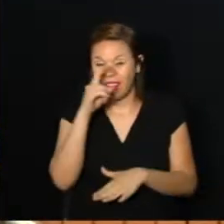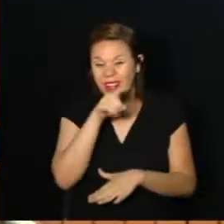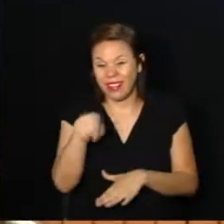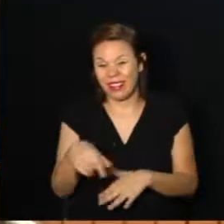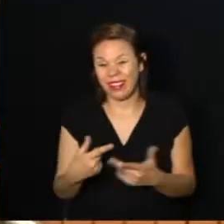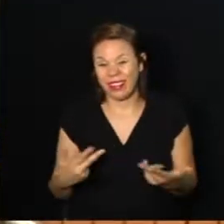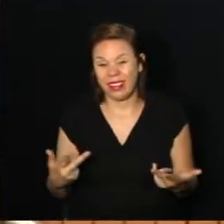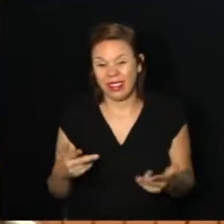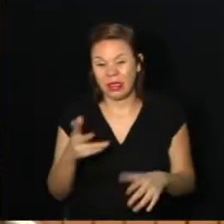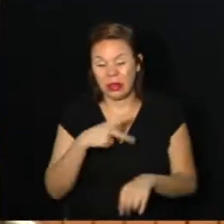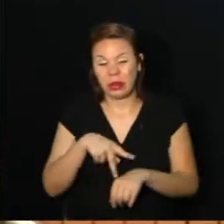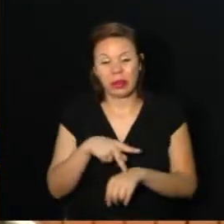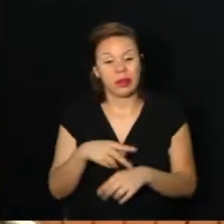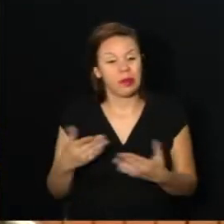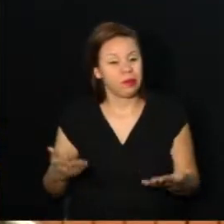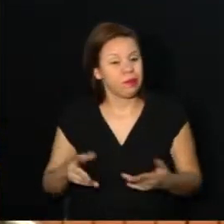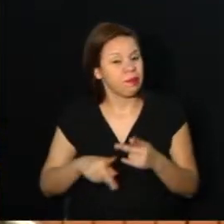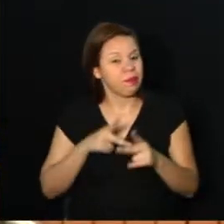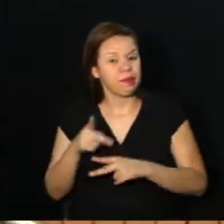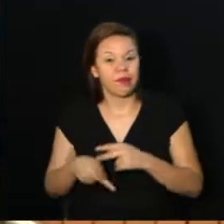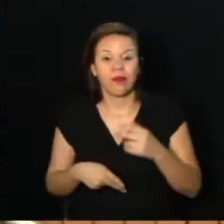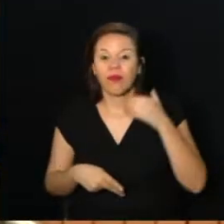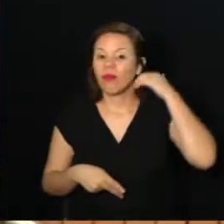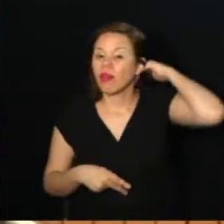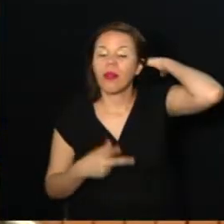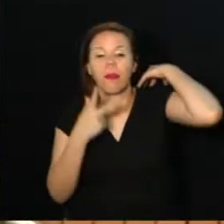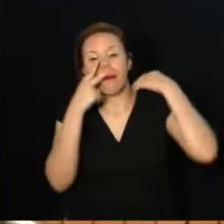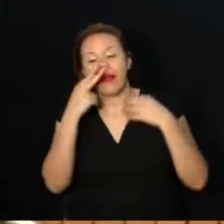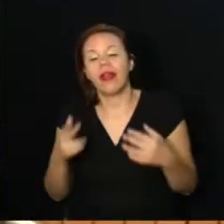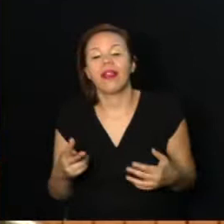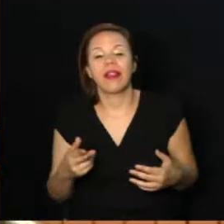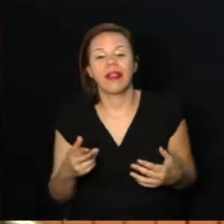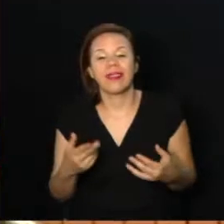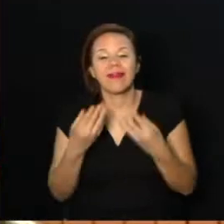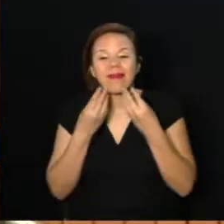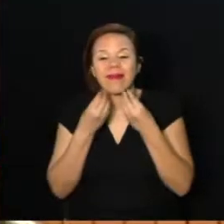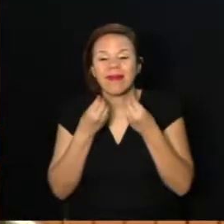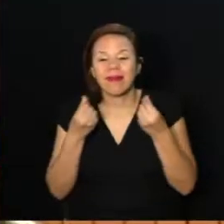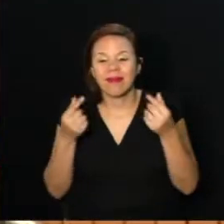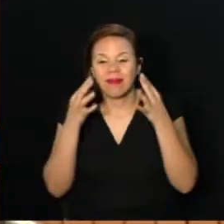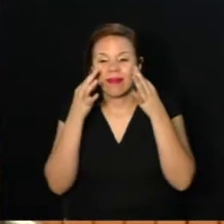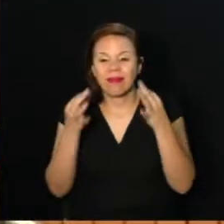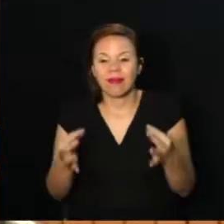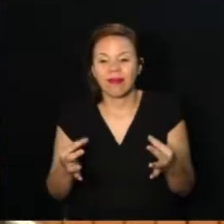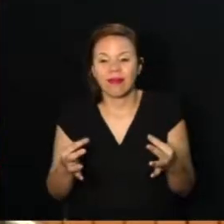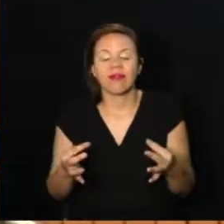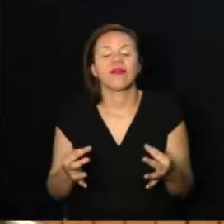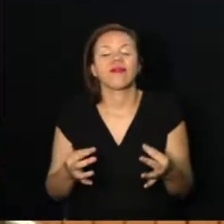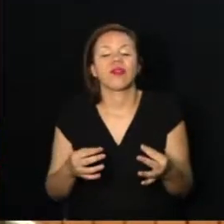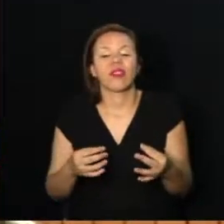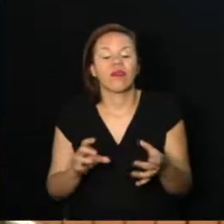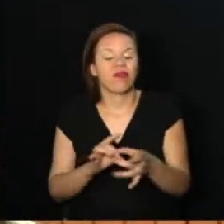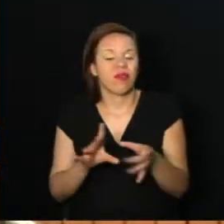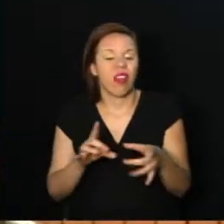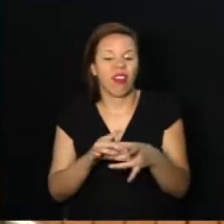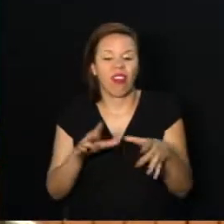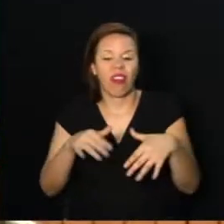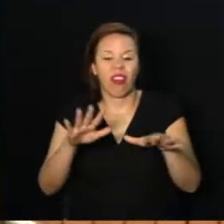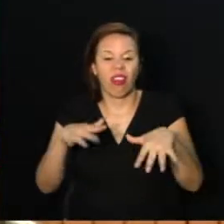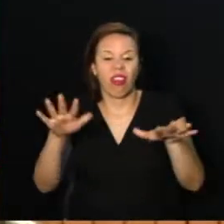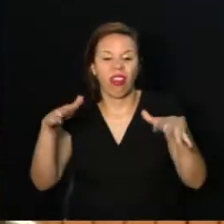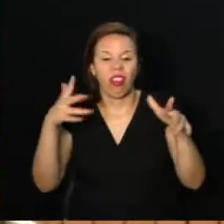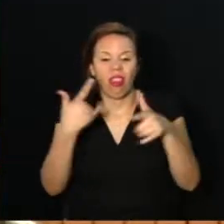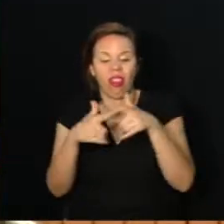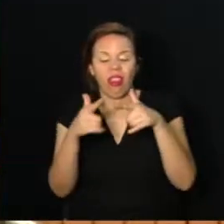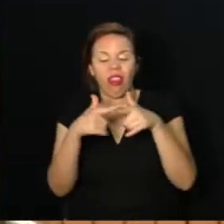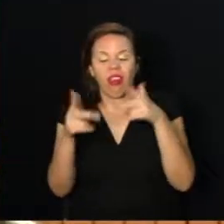situação que está o país, as pessoas não têm ainda, parece que, esta sensibilidade. Então, vai seguindo como se tudo fosse normal, como se